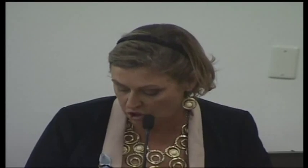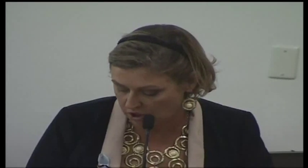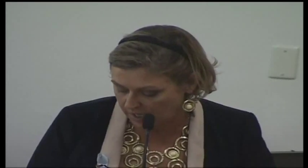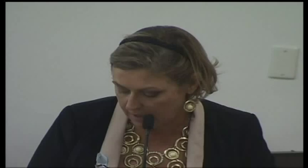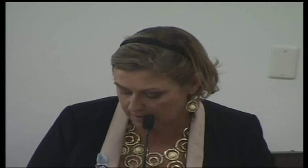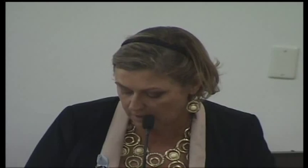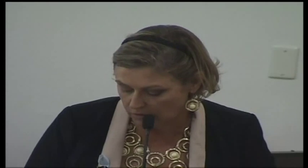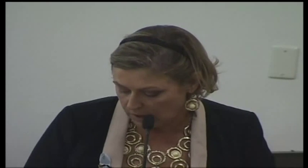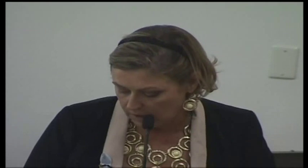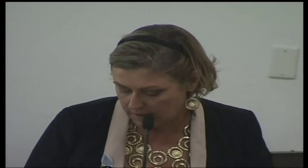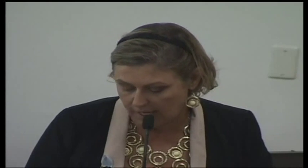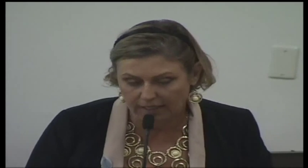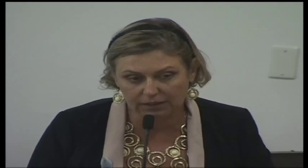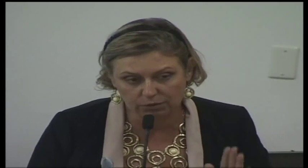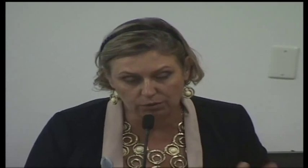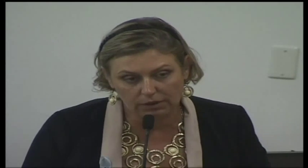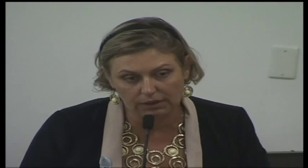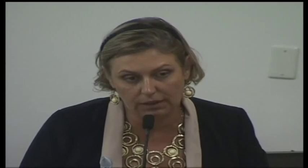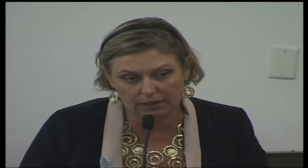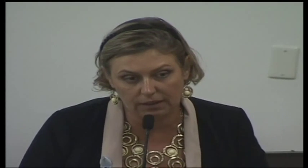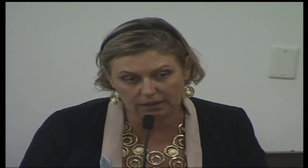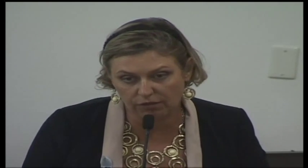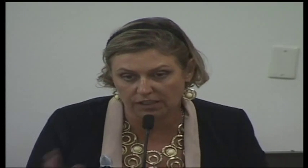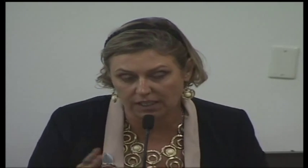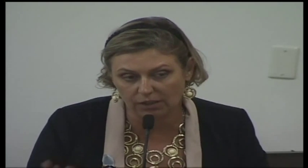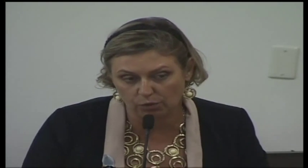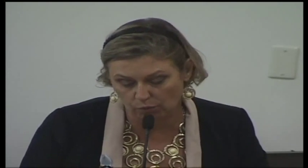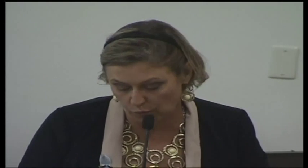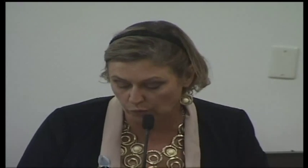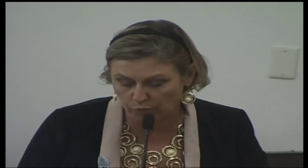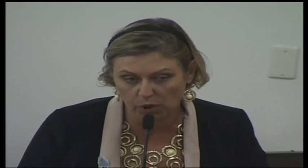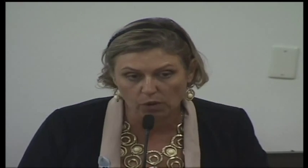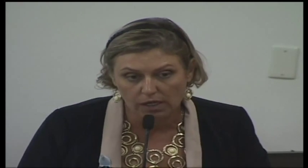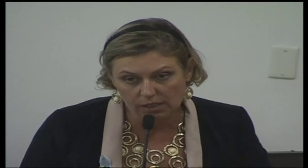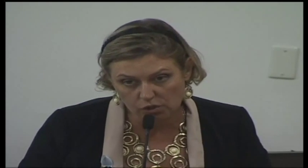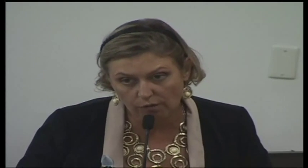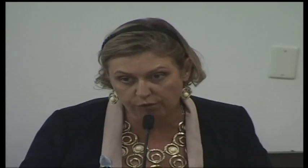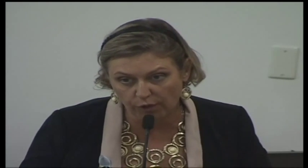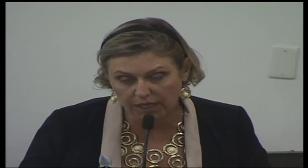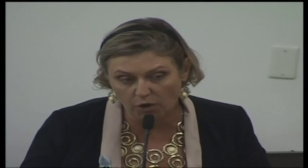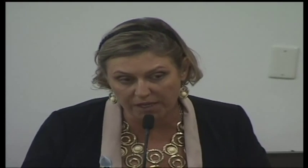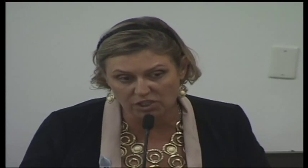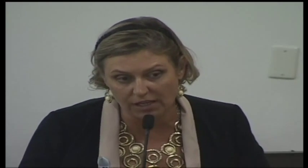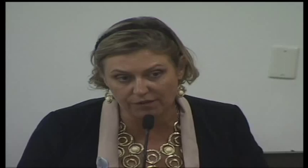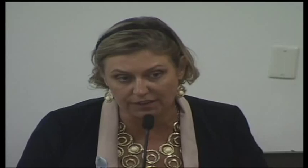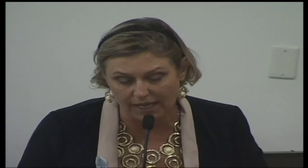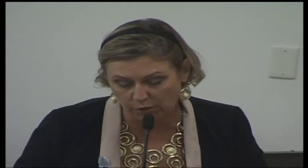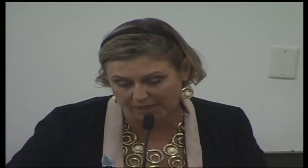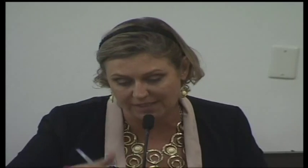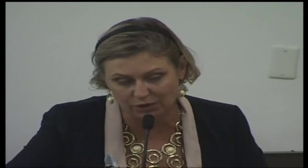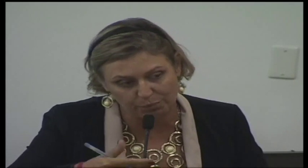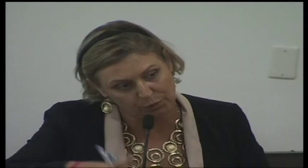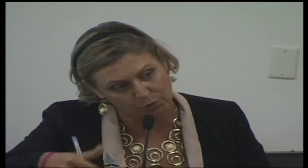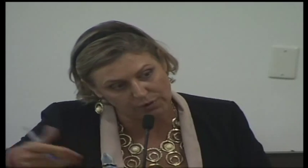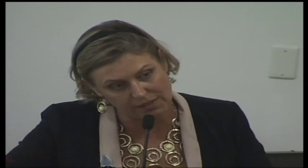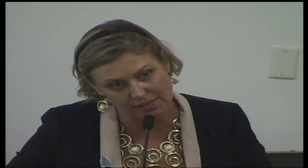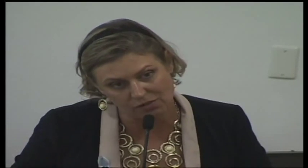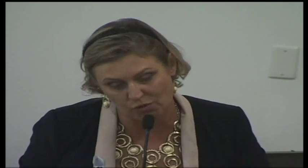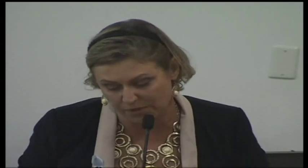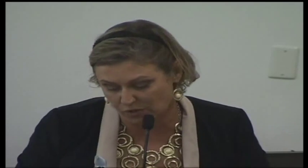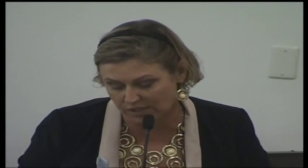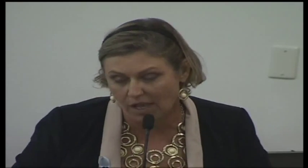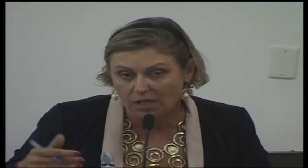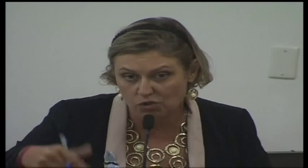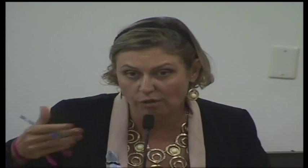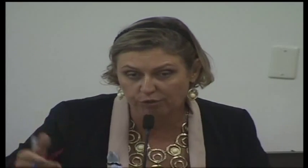erro de digitação saindo, invertendo o número, e só foi realmente levantado, passando por todas